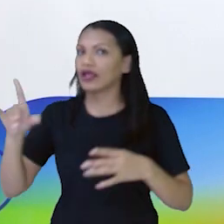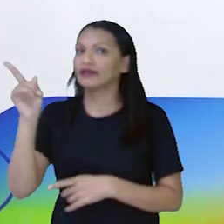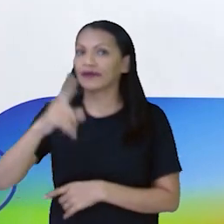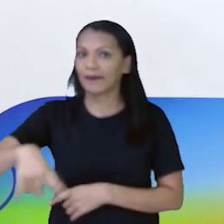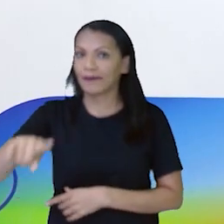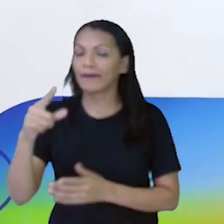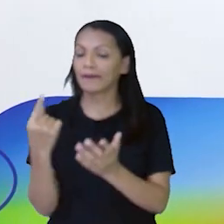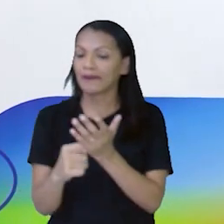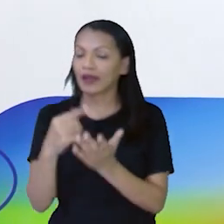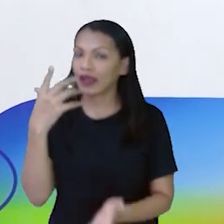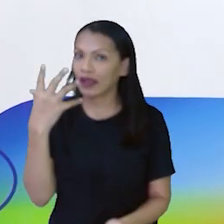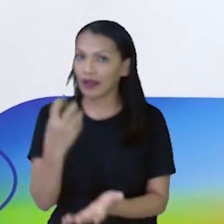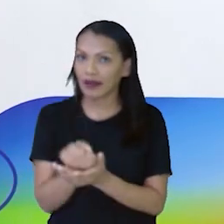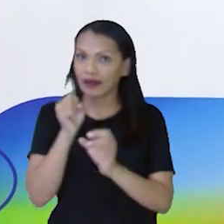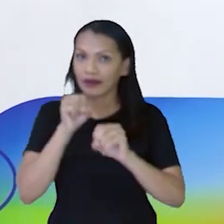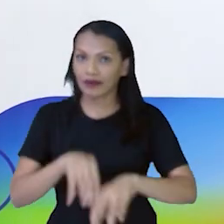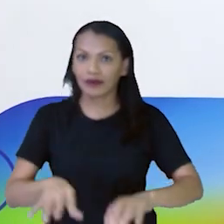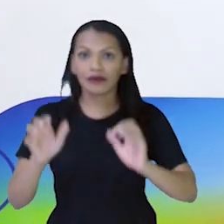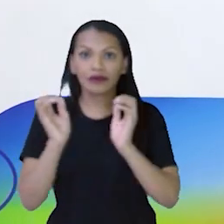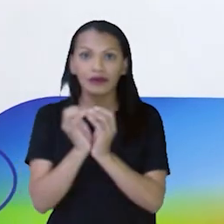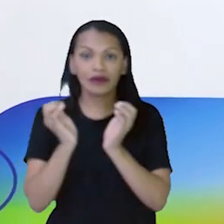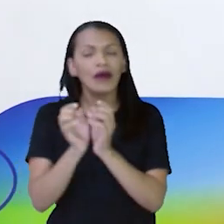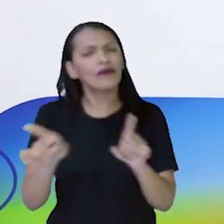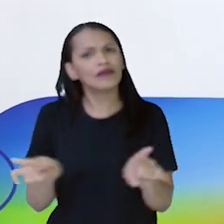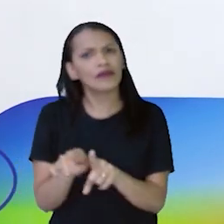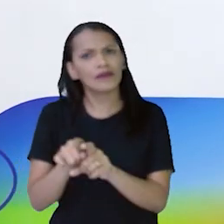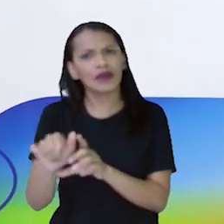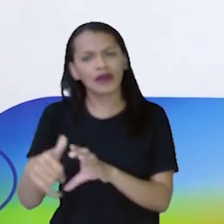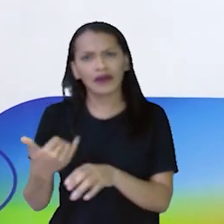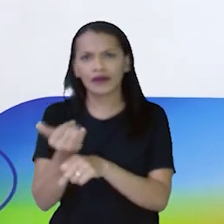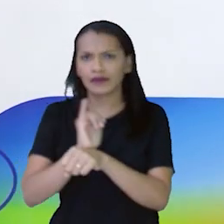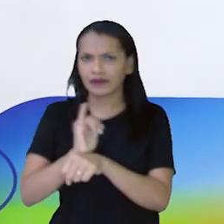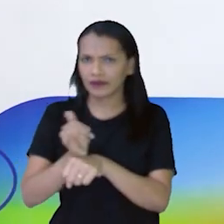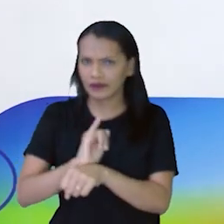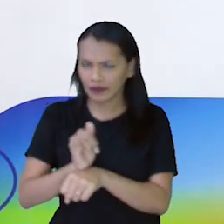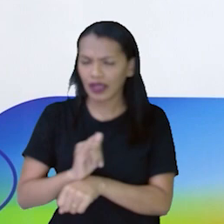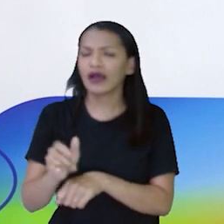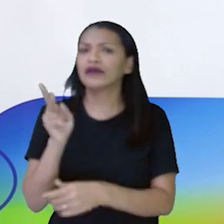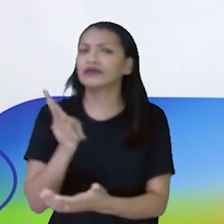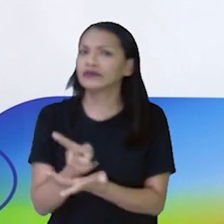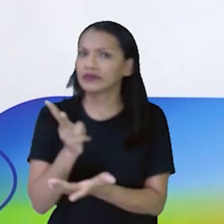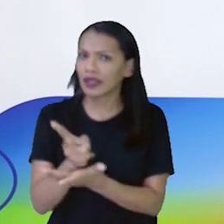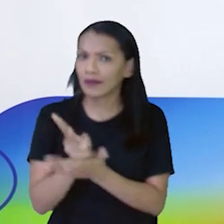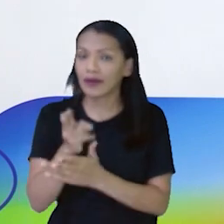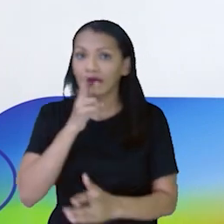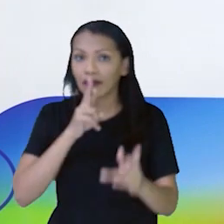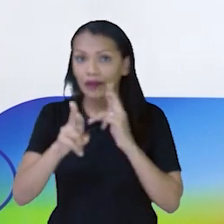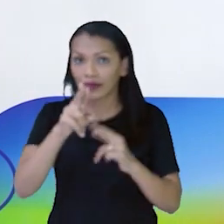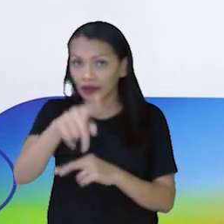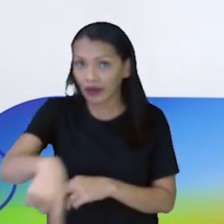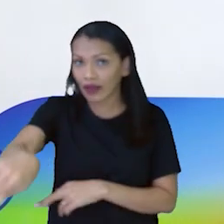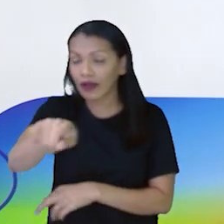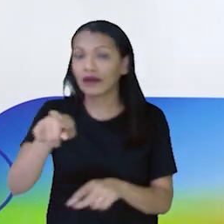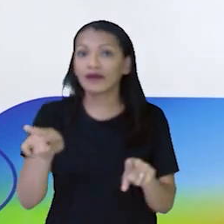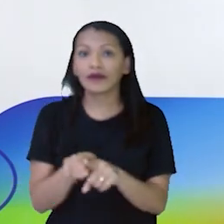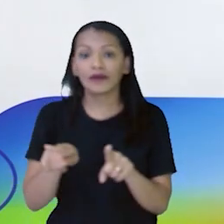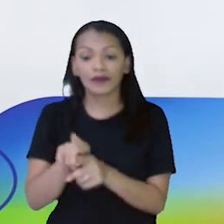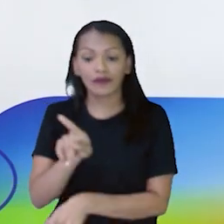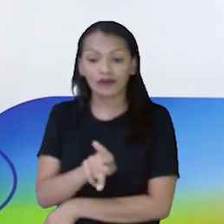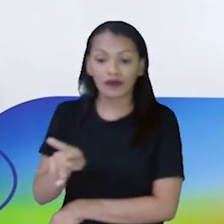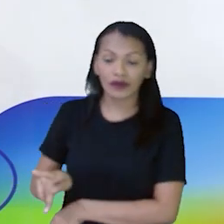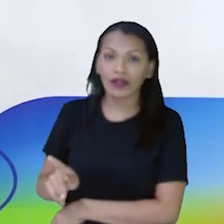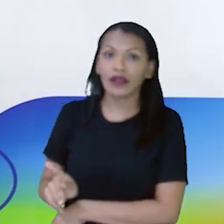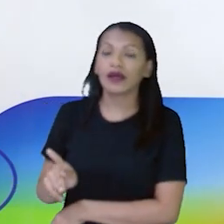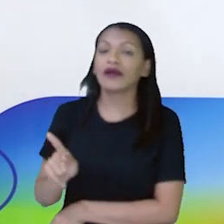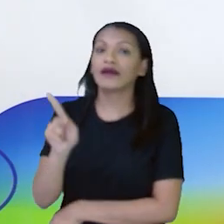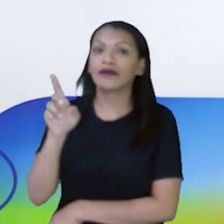olha, dá para entrar lá no canal do YouTube, que a professora Abigail sempre fica falando que ela tá lá, ó, respondendo vocês, e a professora Kedma também. E